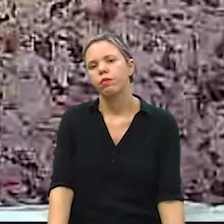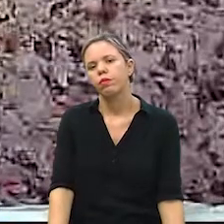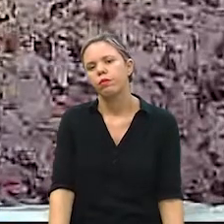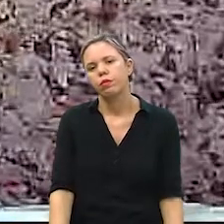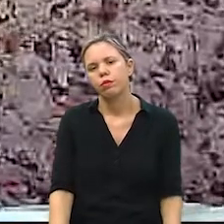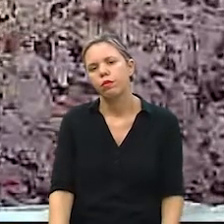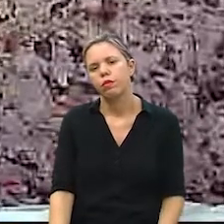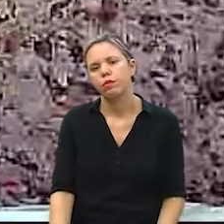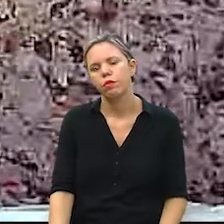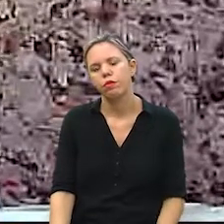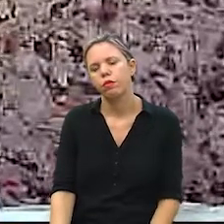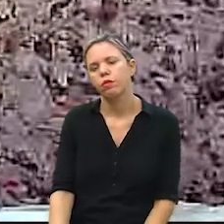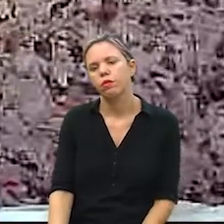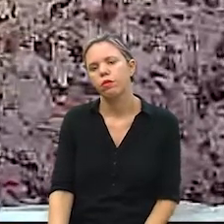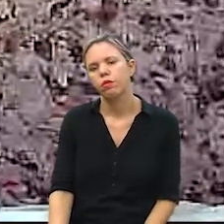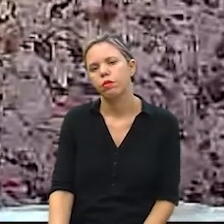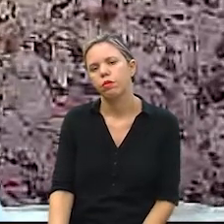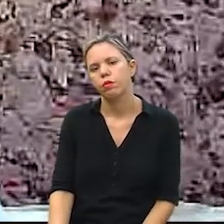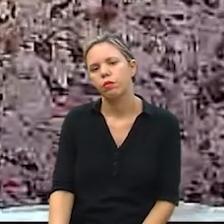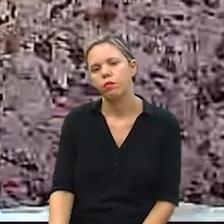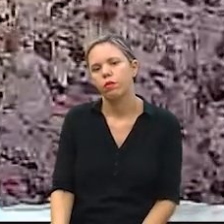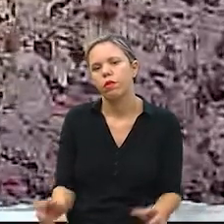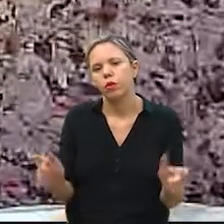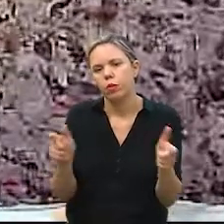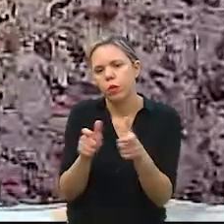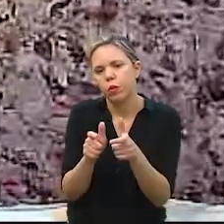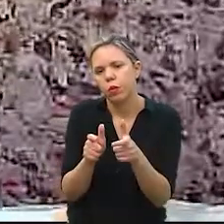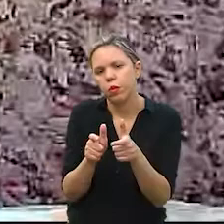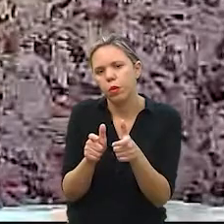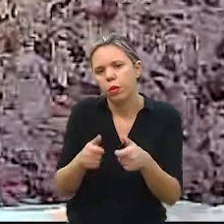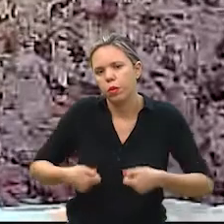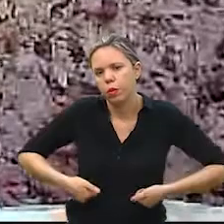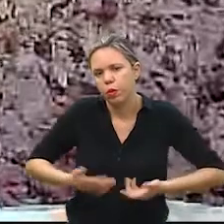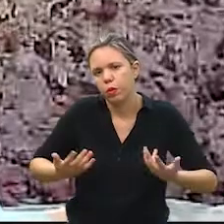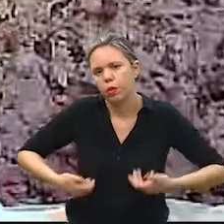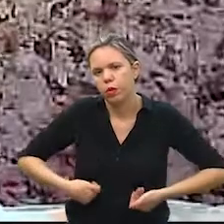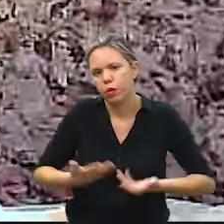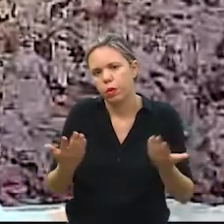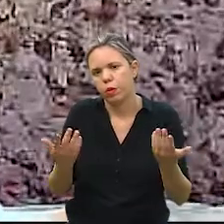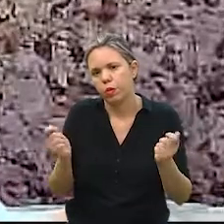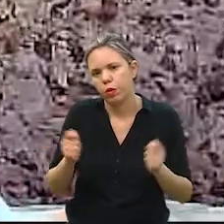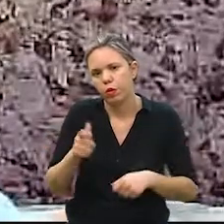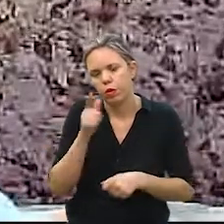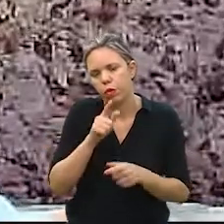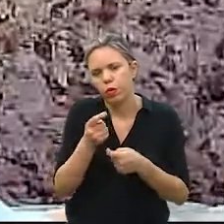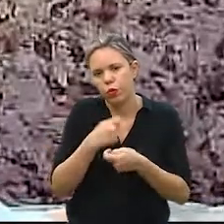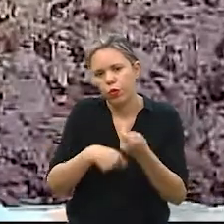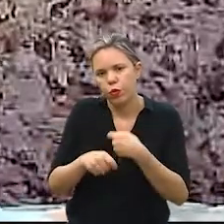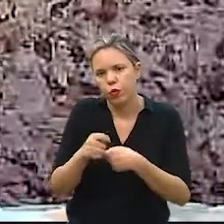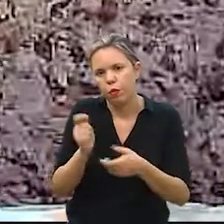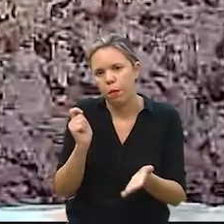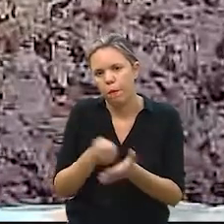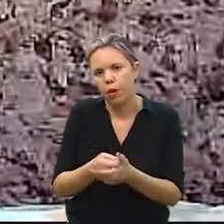nós vamos ter que reduzir mais ainda os gastos para poder conseguir fechar o ano.